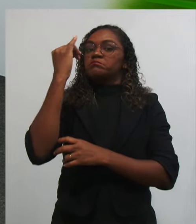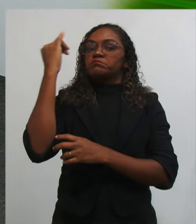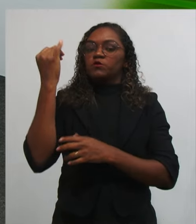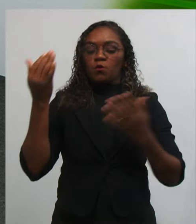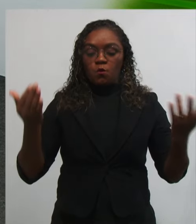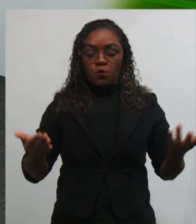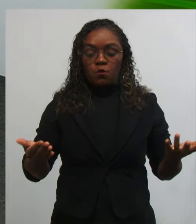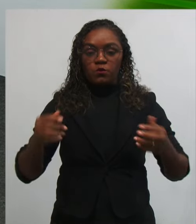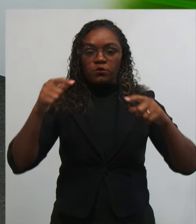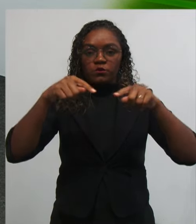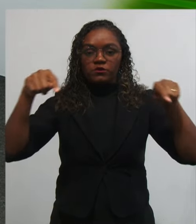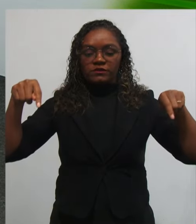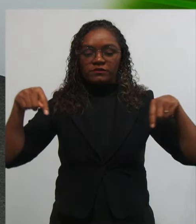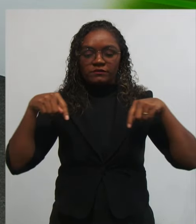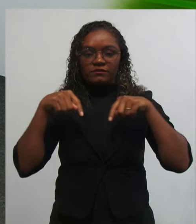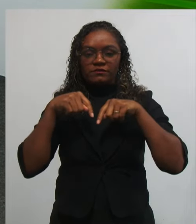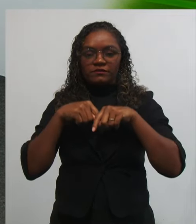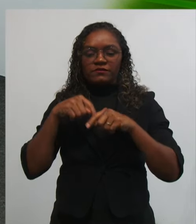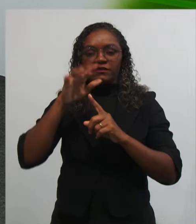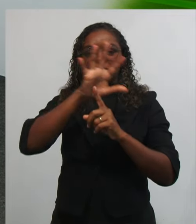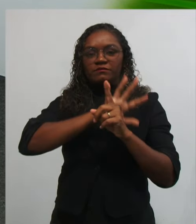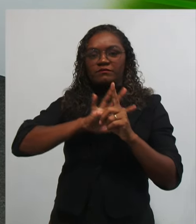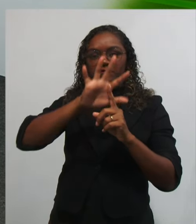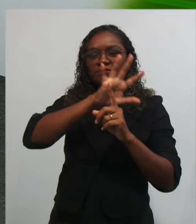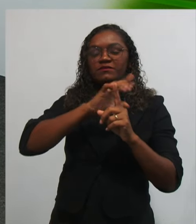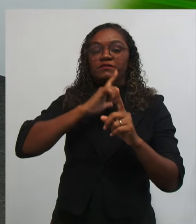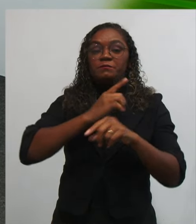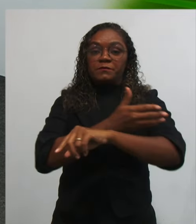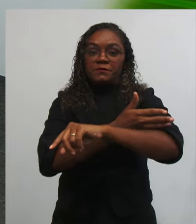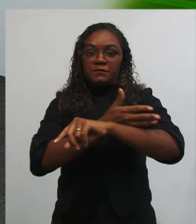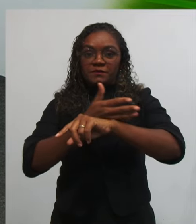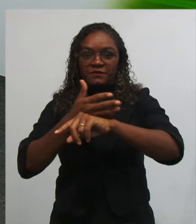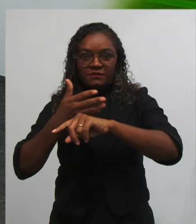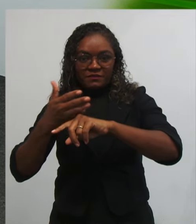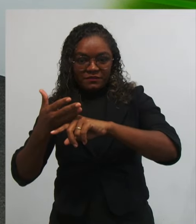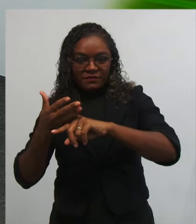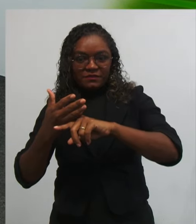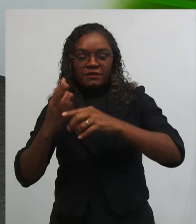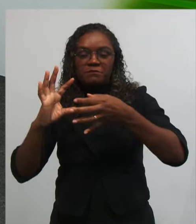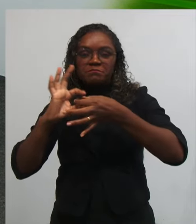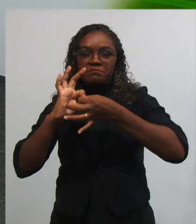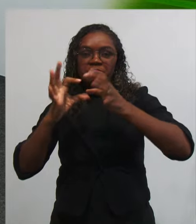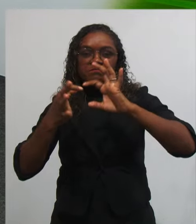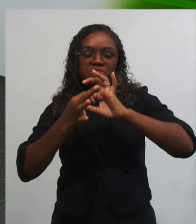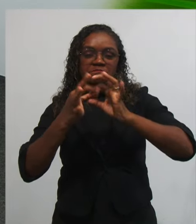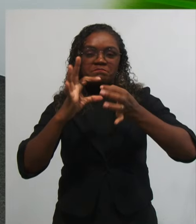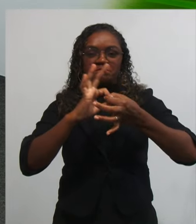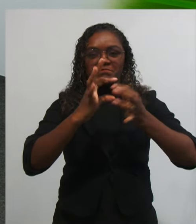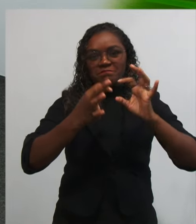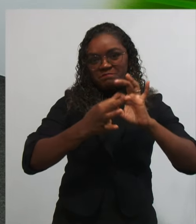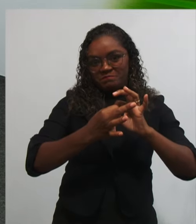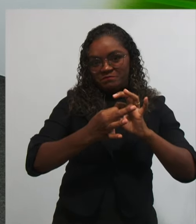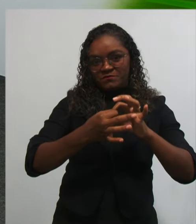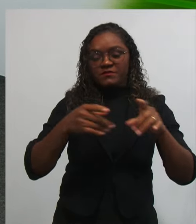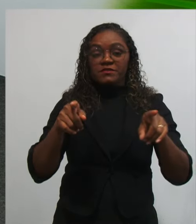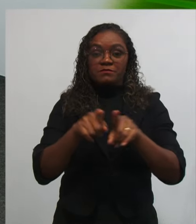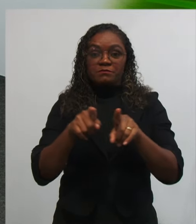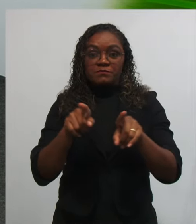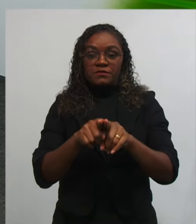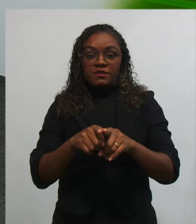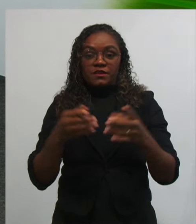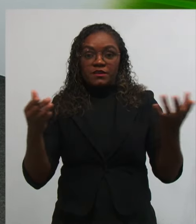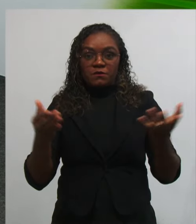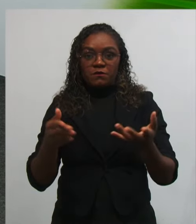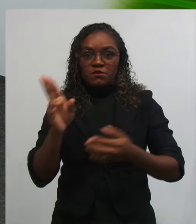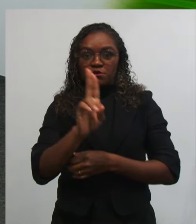estou a ao fundo tem uma parede de cor branca com pontos interligados e eu estou usando neste